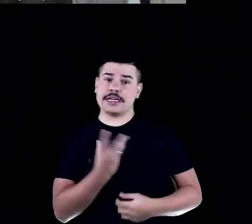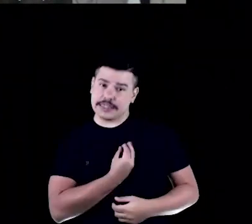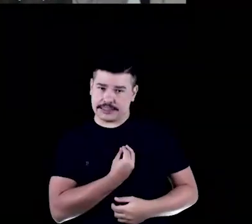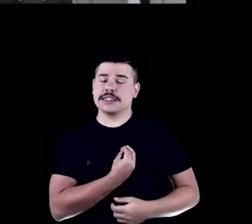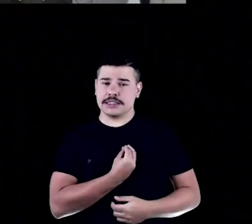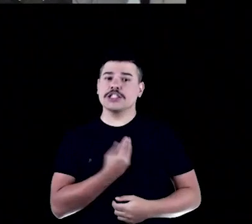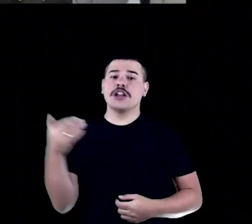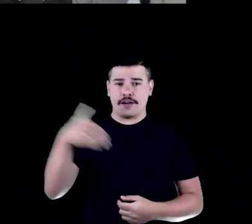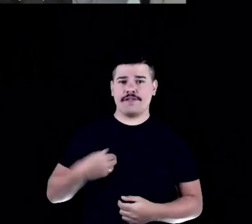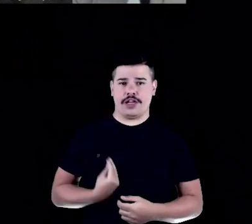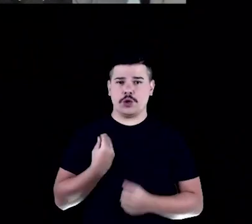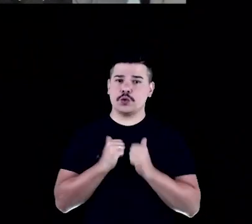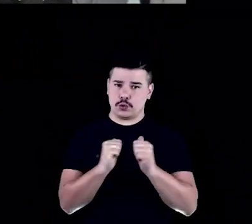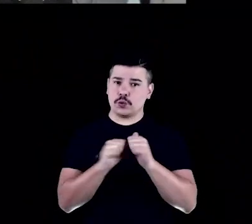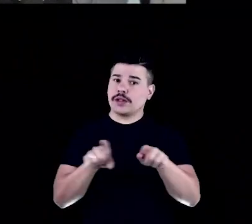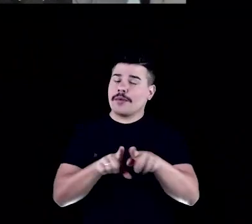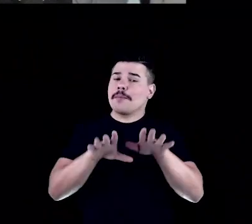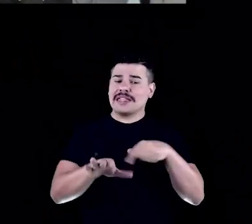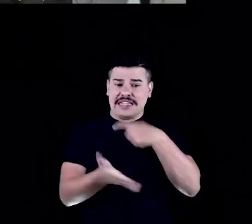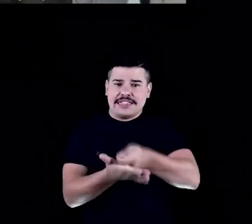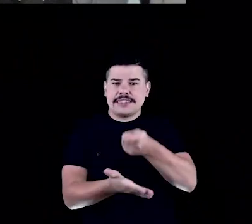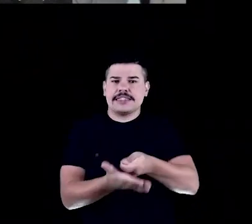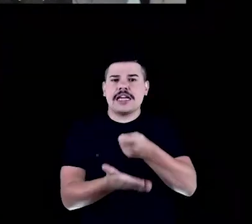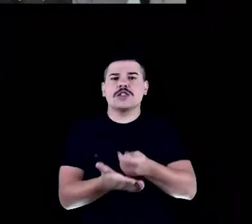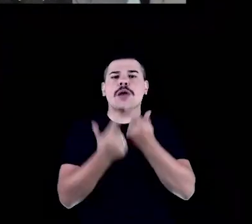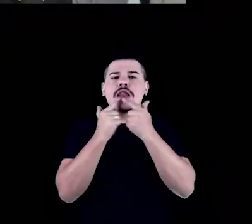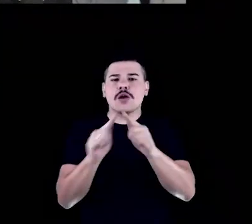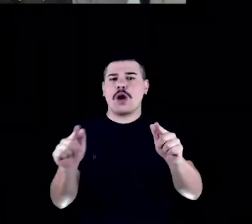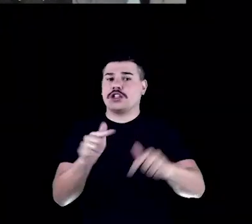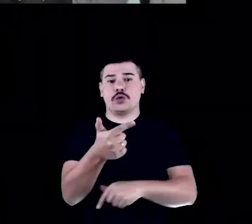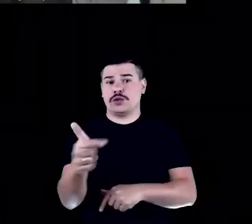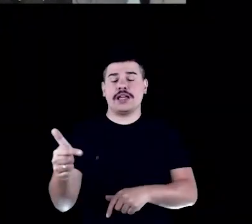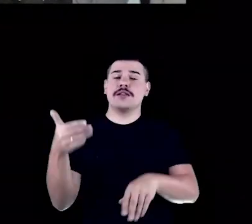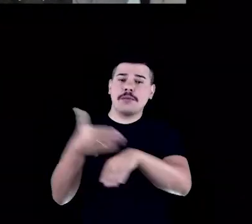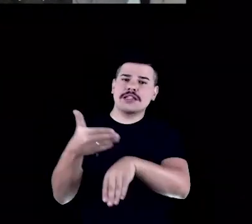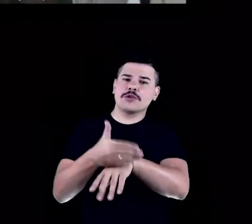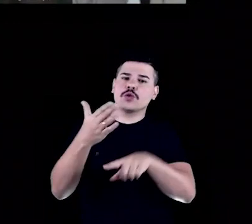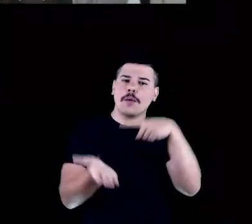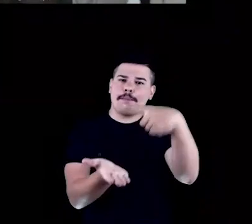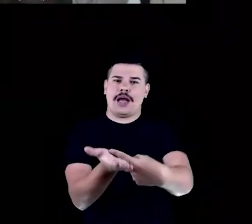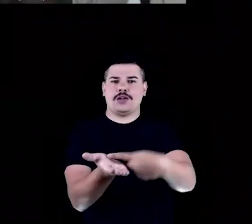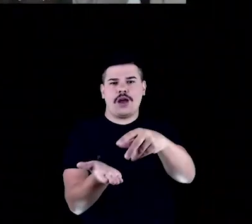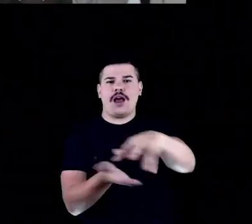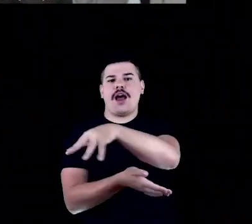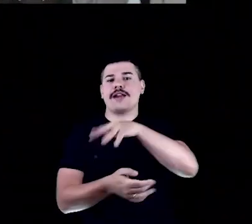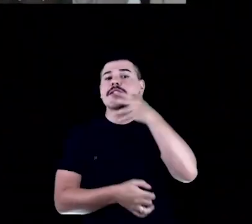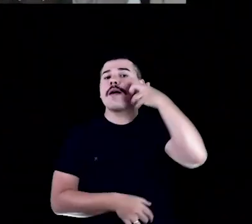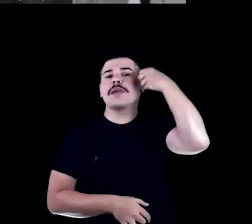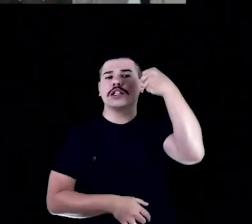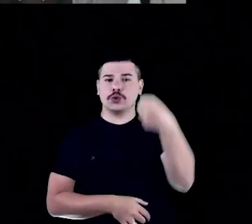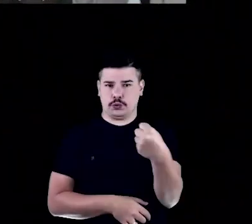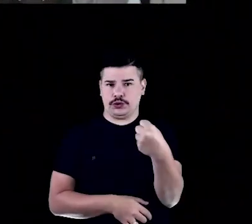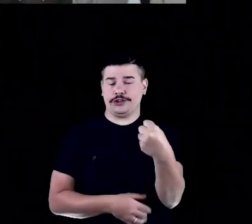que estiveram aqui com a gente também, e que não tem esse tipo de exigência com a linguagem que faz parte do pacto da